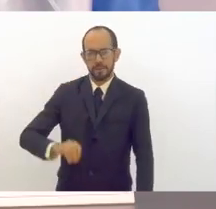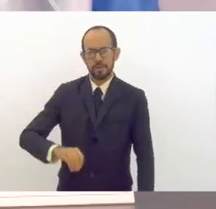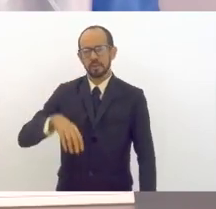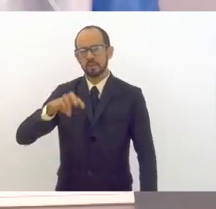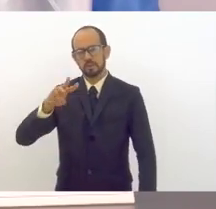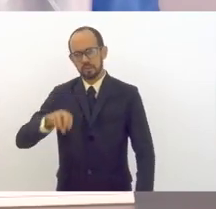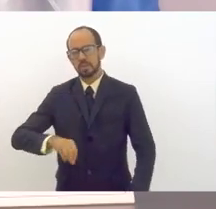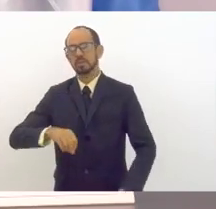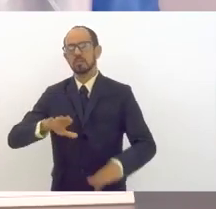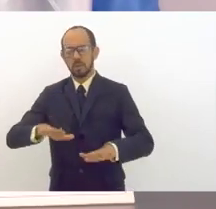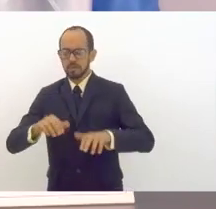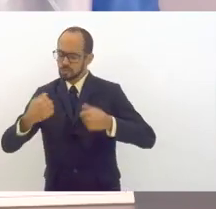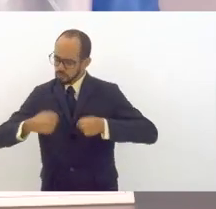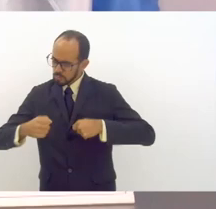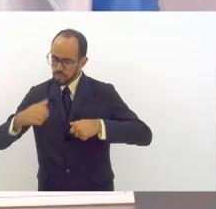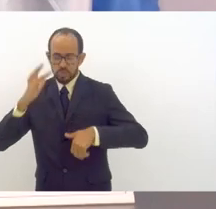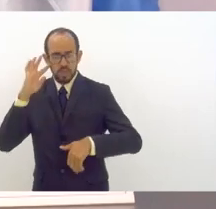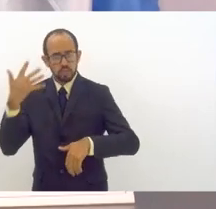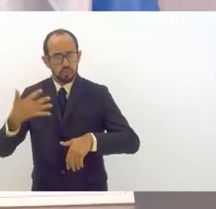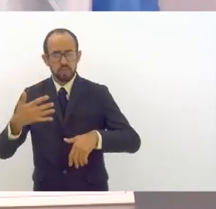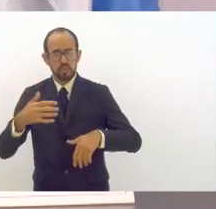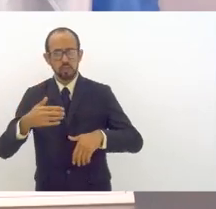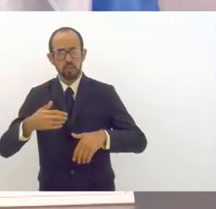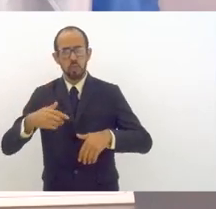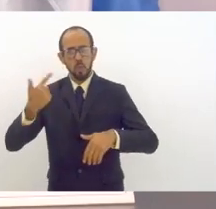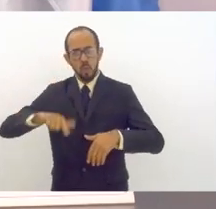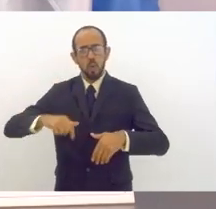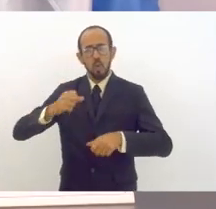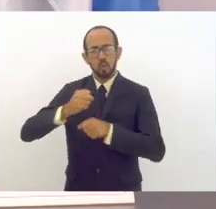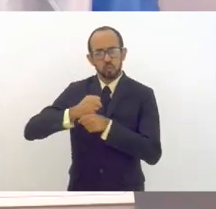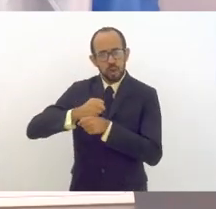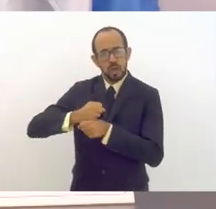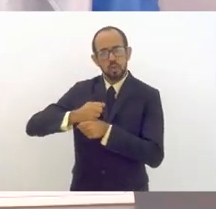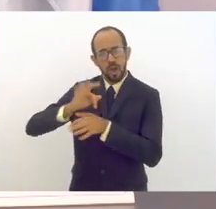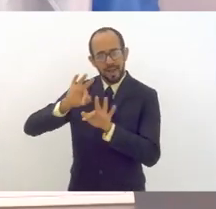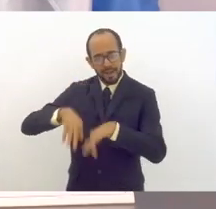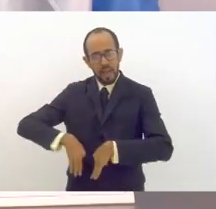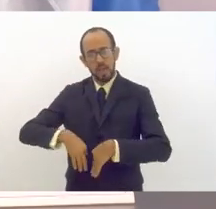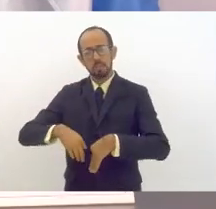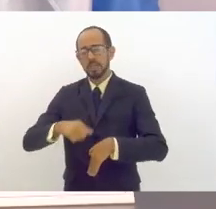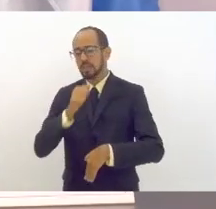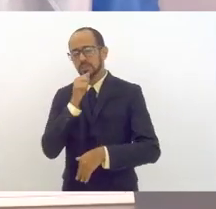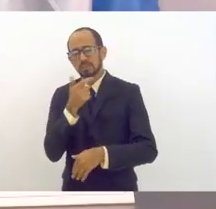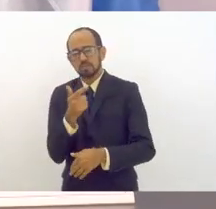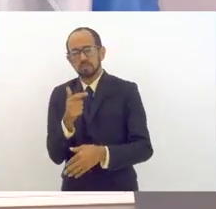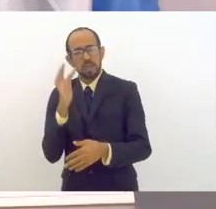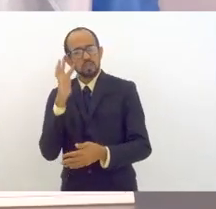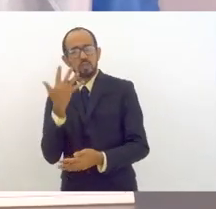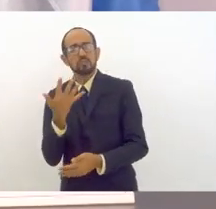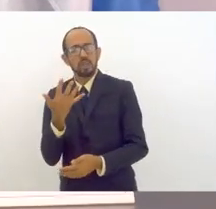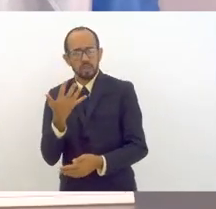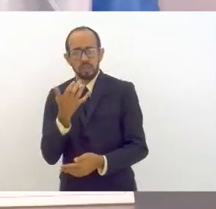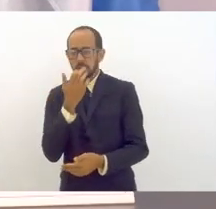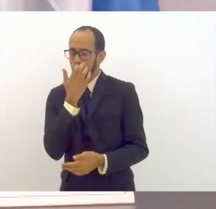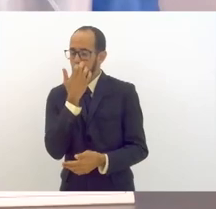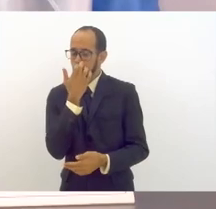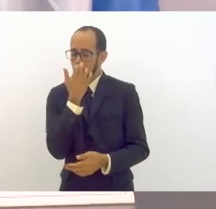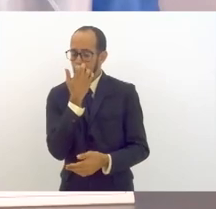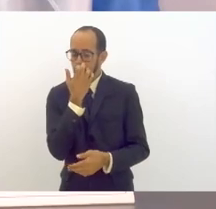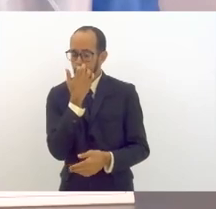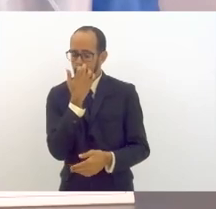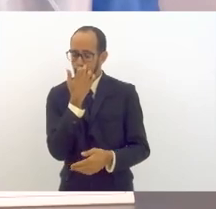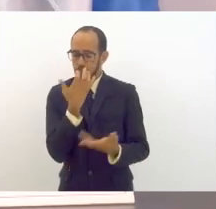ser enfrentado. E já vai mais um ano chegando ao final que a gente não enfrentou. E, nesse sentido, eu quero também complementar